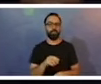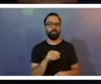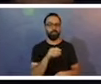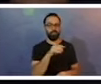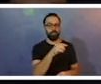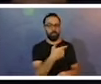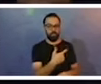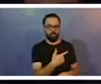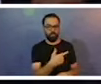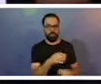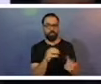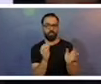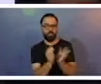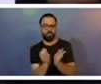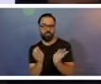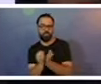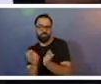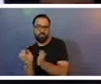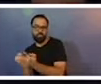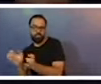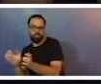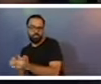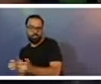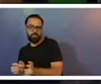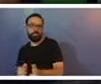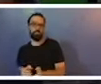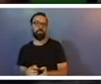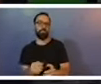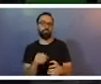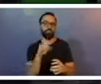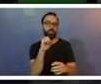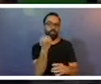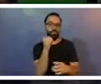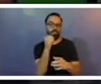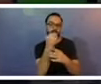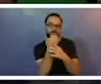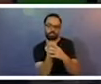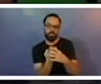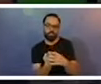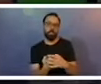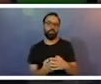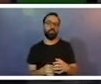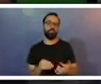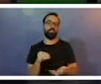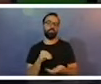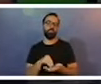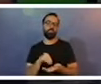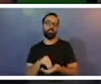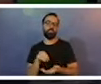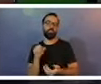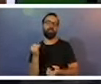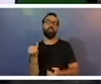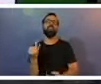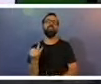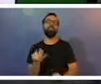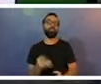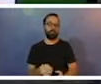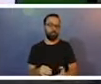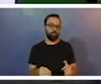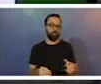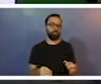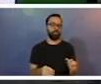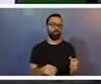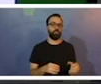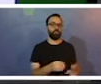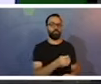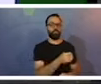7 grupos de 8 e sobram. Para calcular quanto sobra, eu vou contar de 56 até